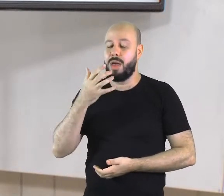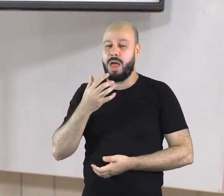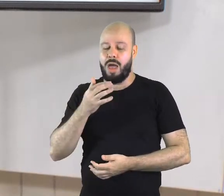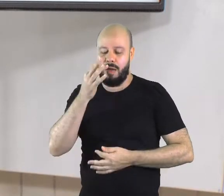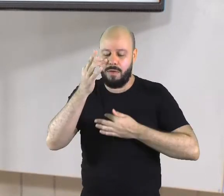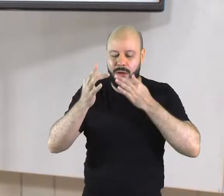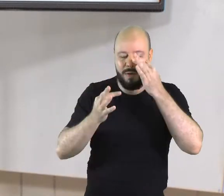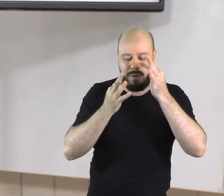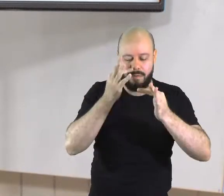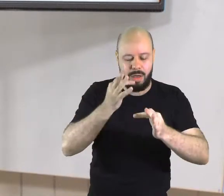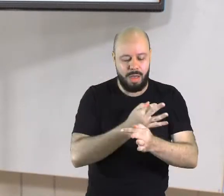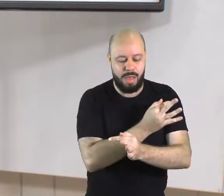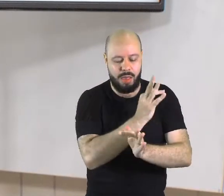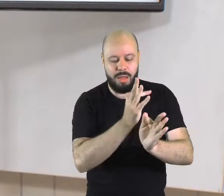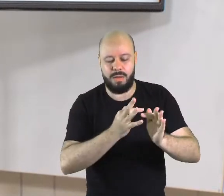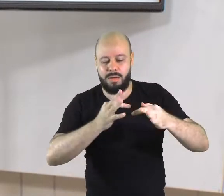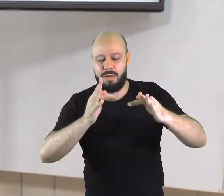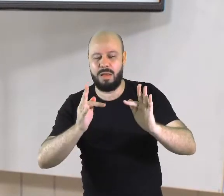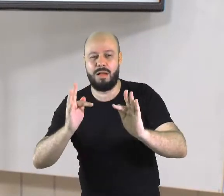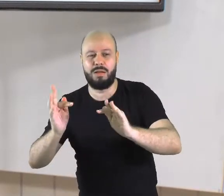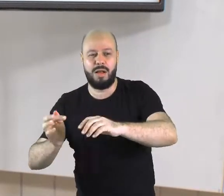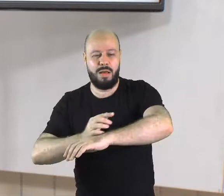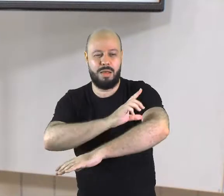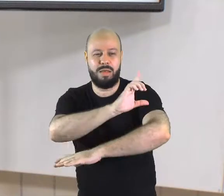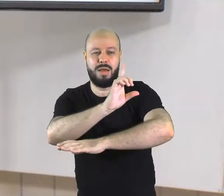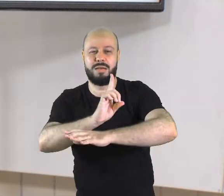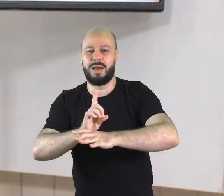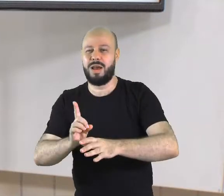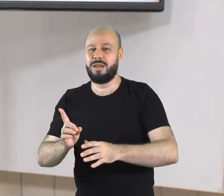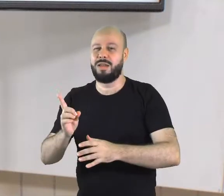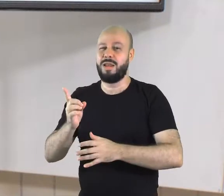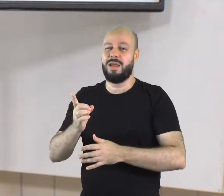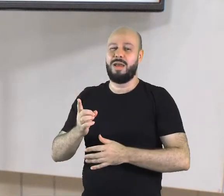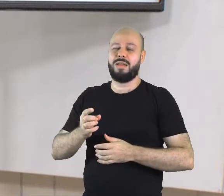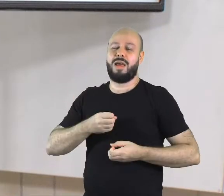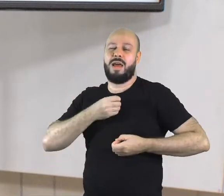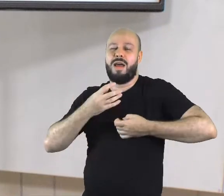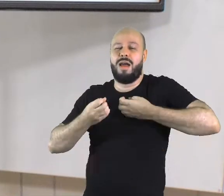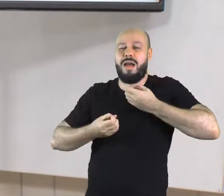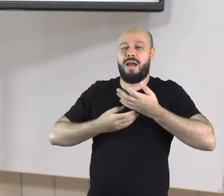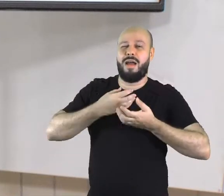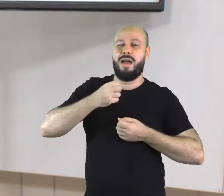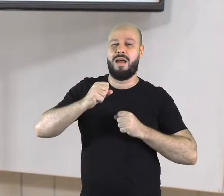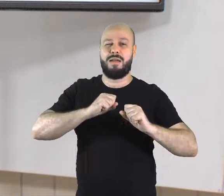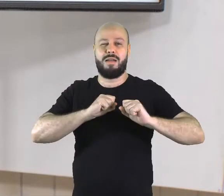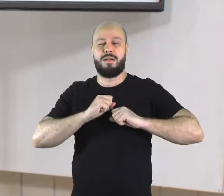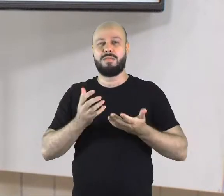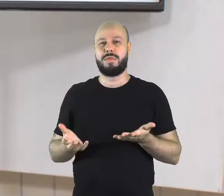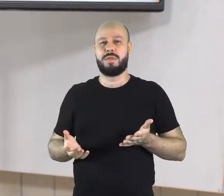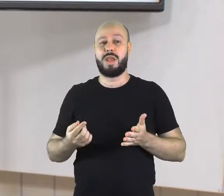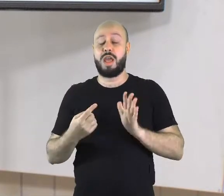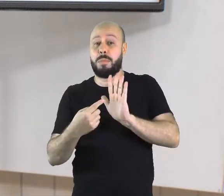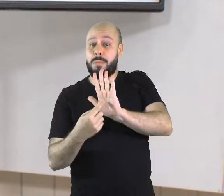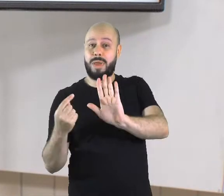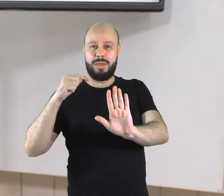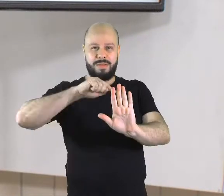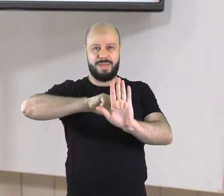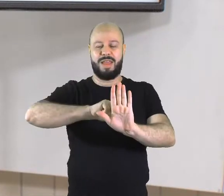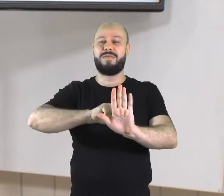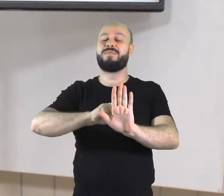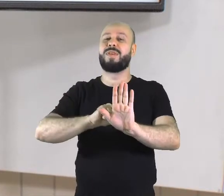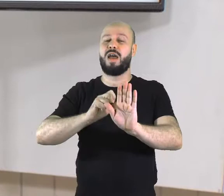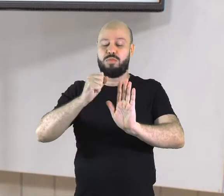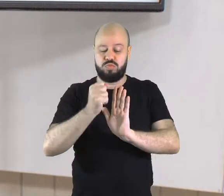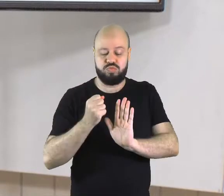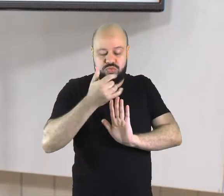no deserto inefável da paixão. Aí, pessoal, nós temos a metáfora. A metáfora é uma figura de